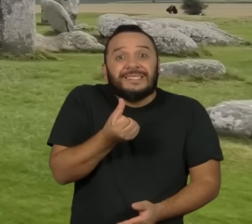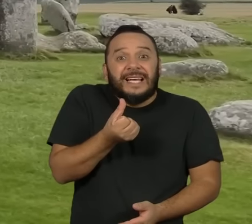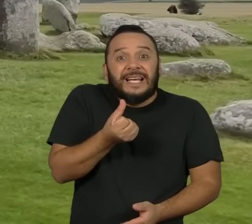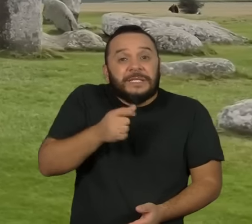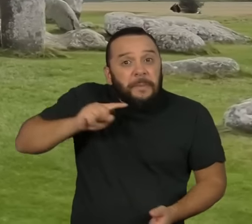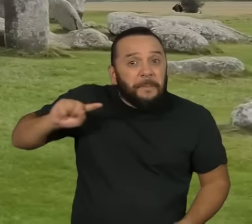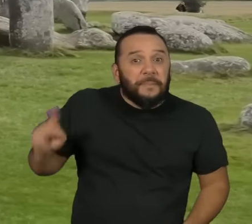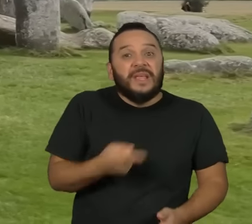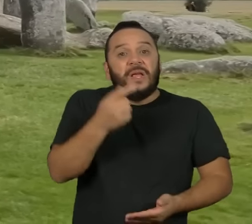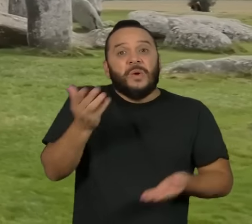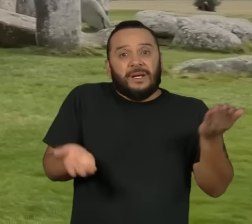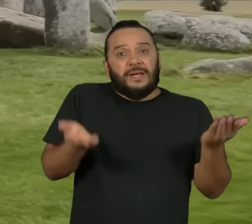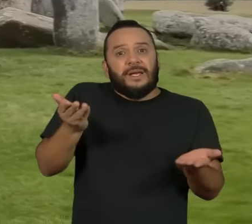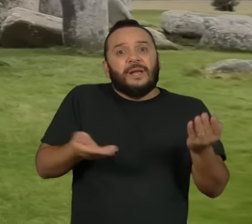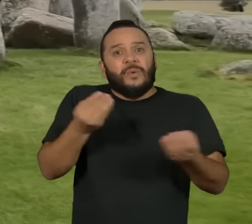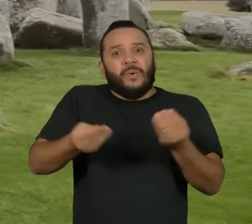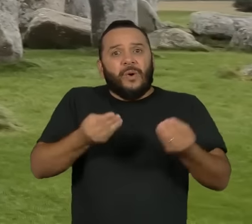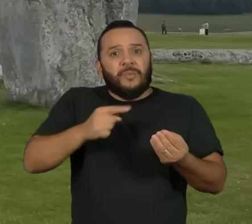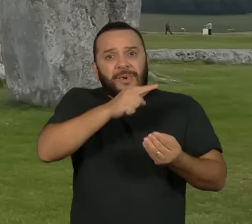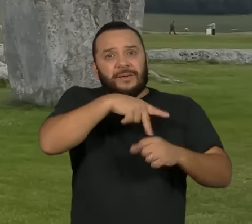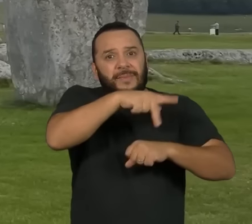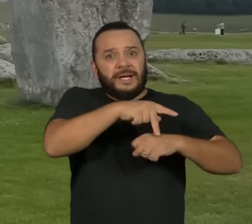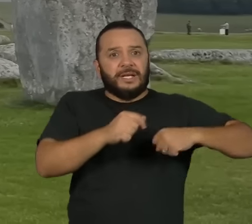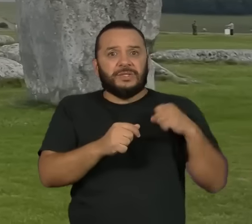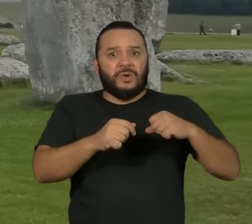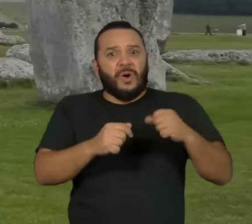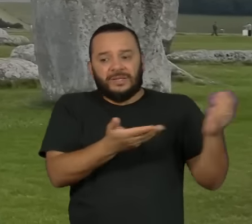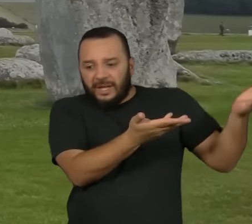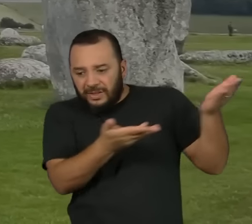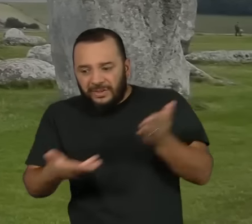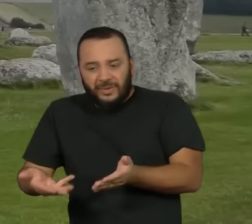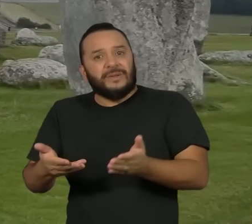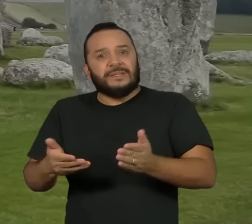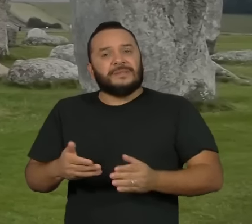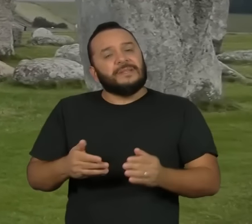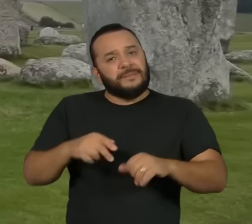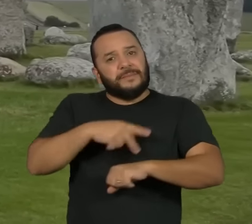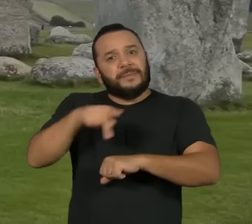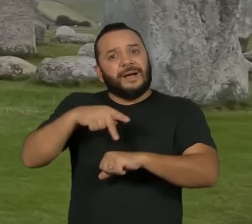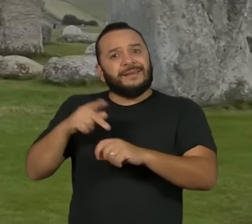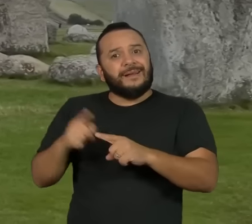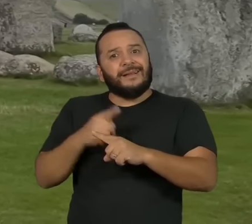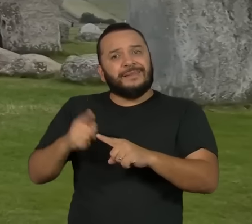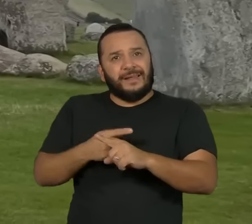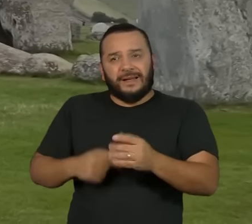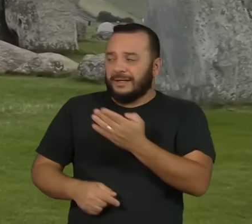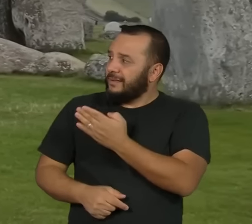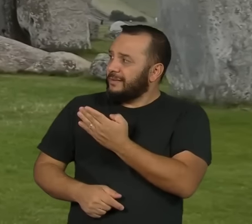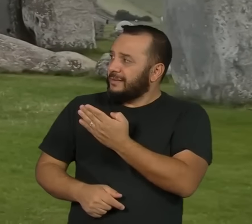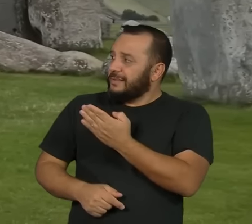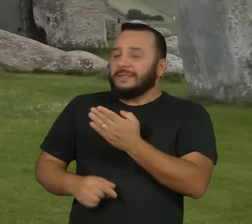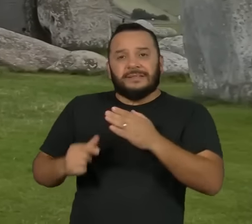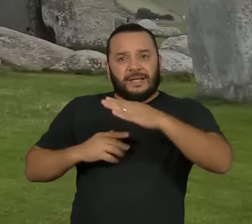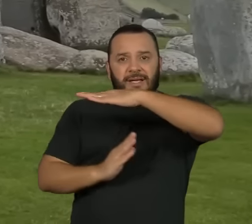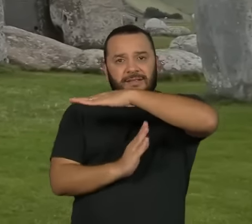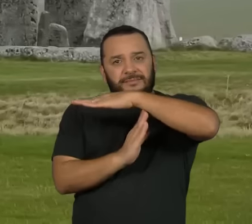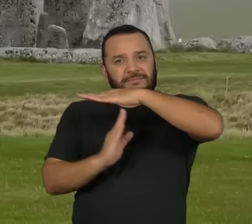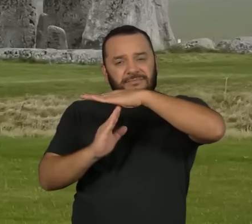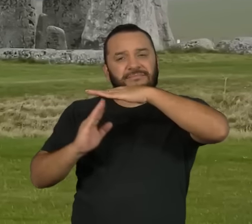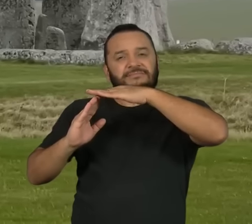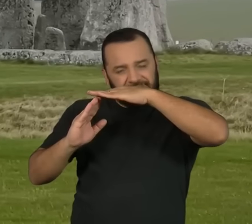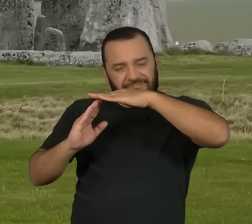da Escócia até a Inglaterra. Stonehenge, o monumento de pedras mais sofisticado do mundo antigo